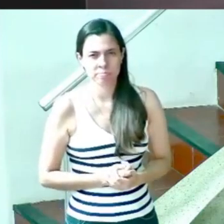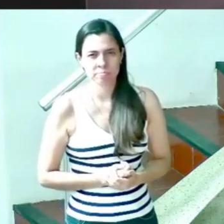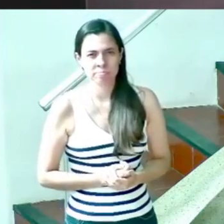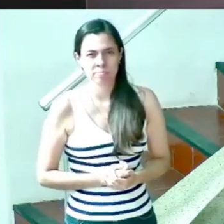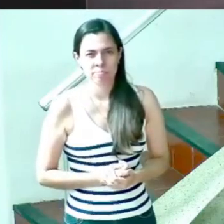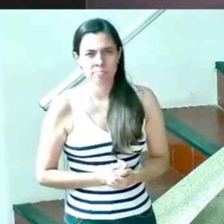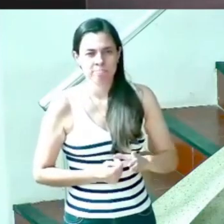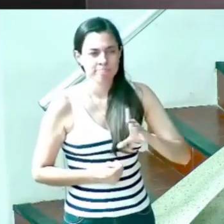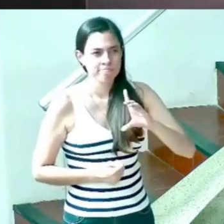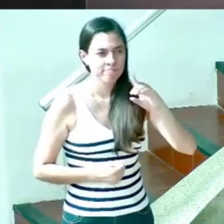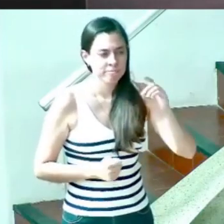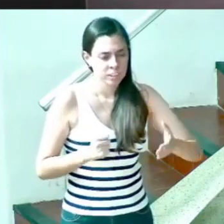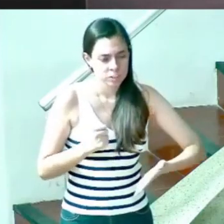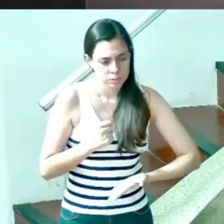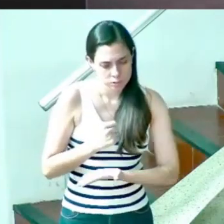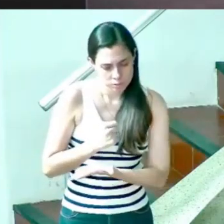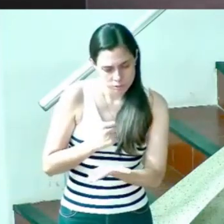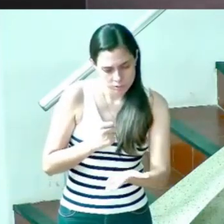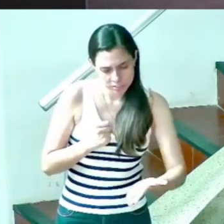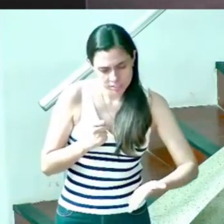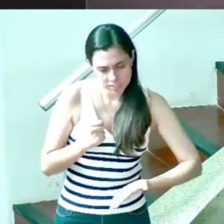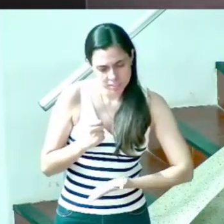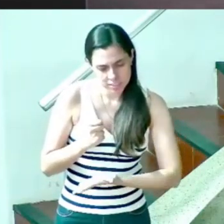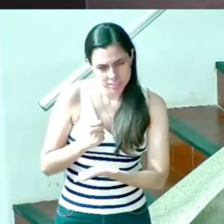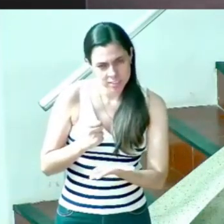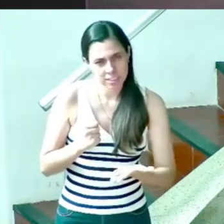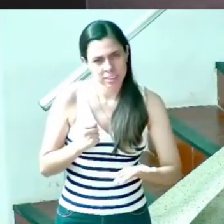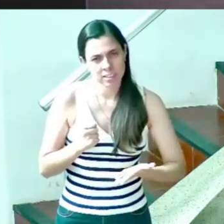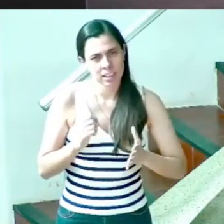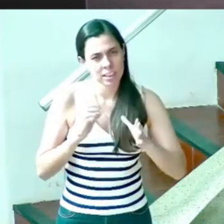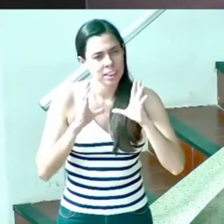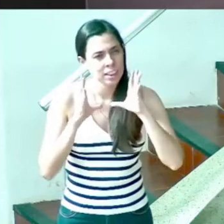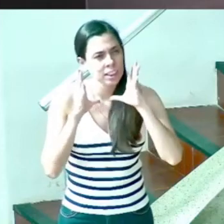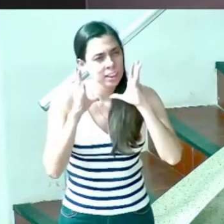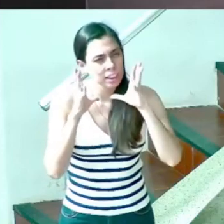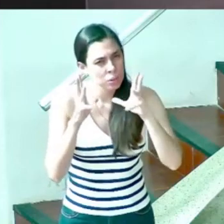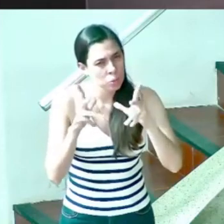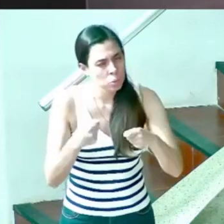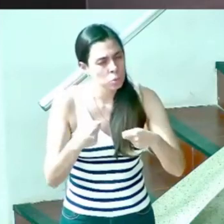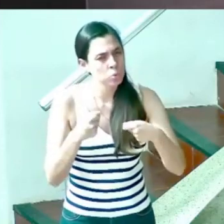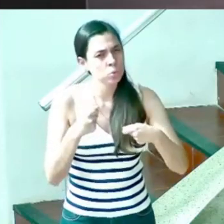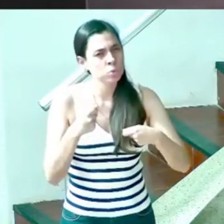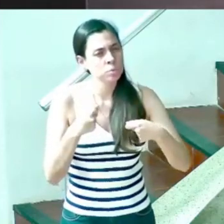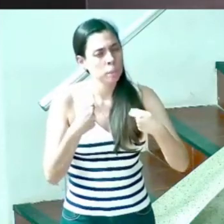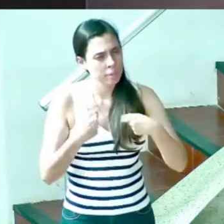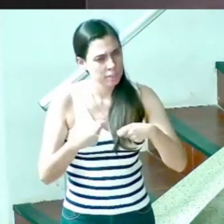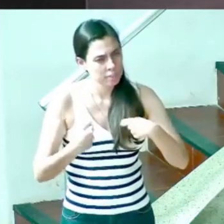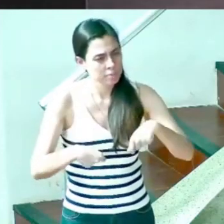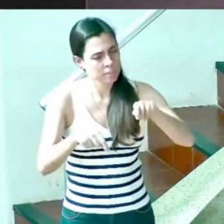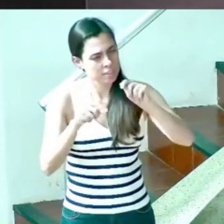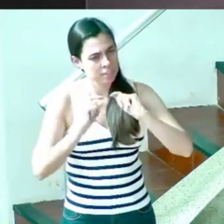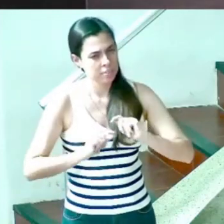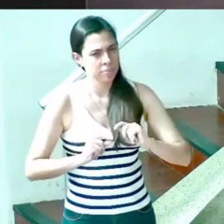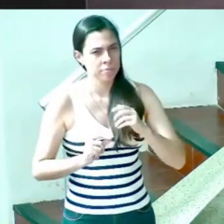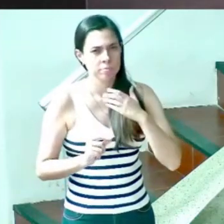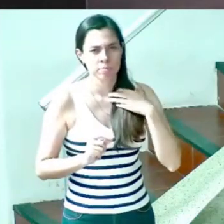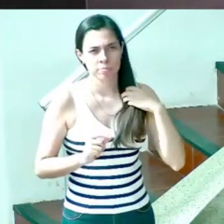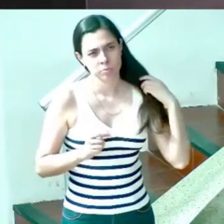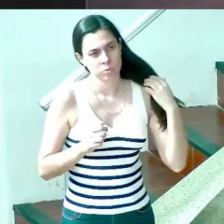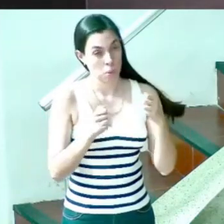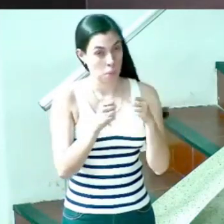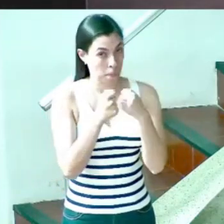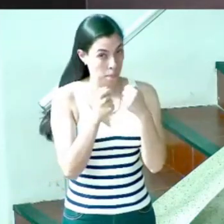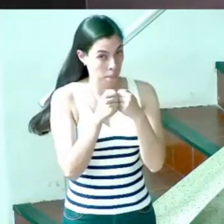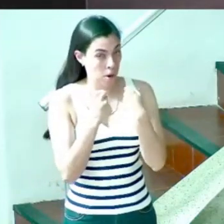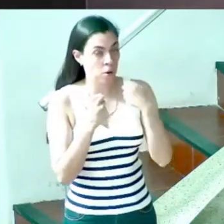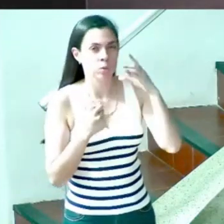Pai, sustenta os seus. E é assim que oramos a respeito do pão nosso